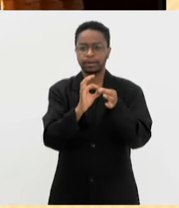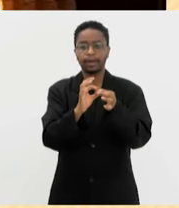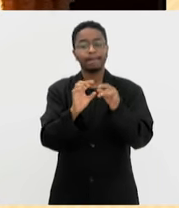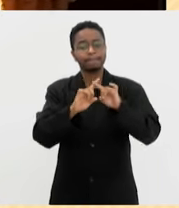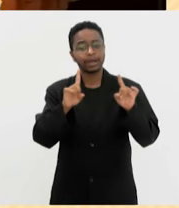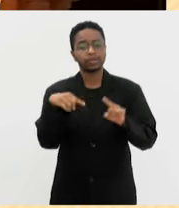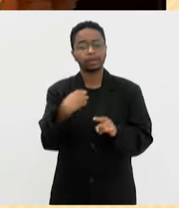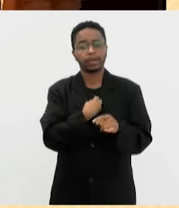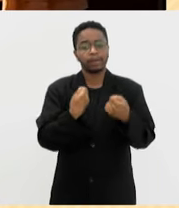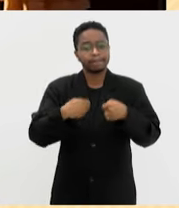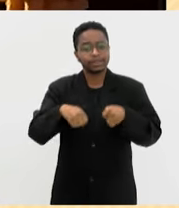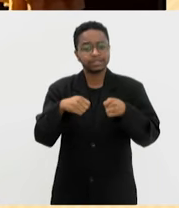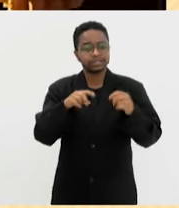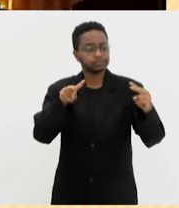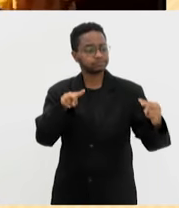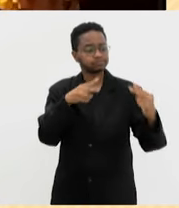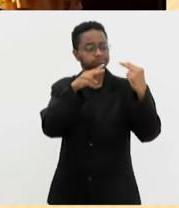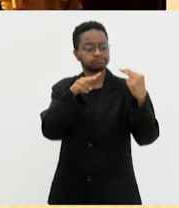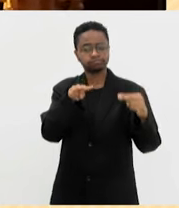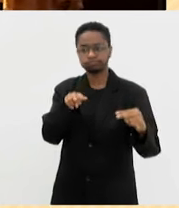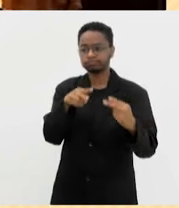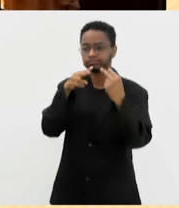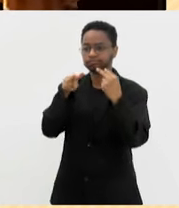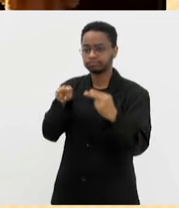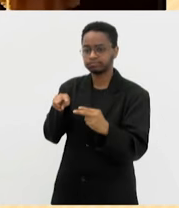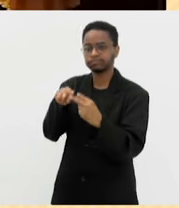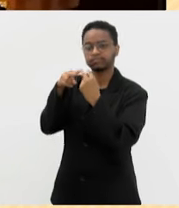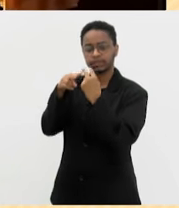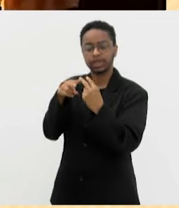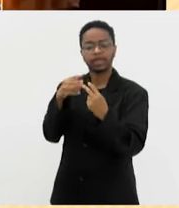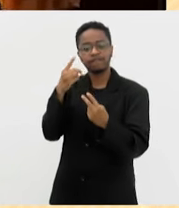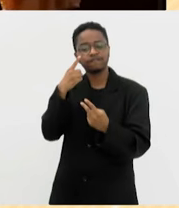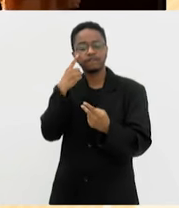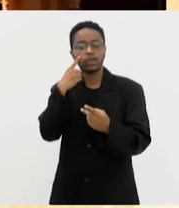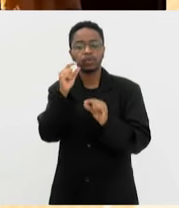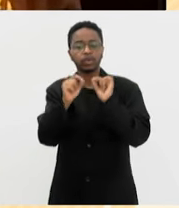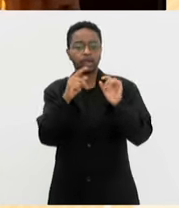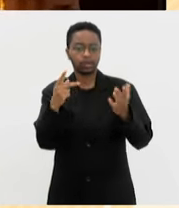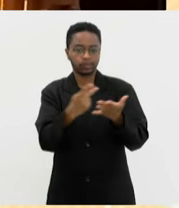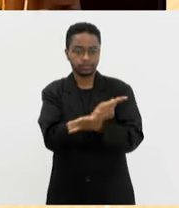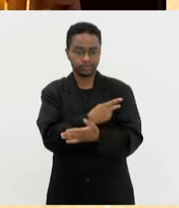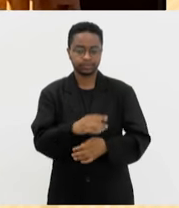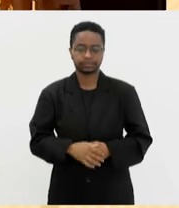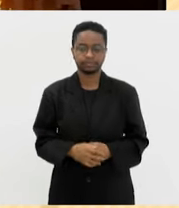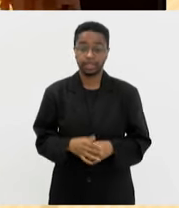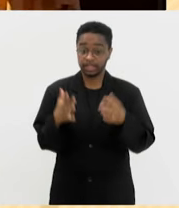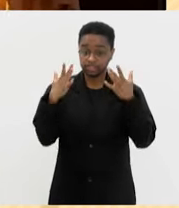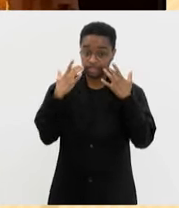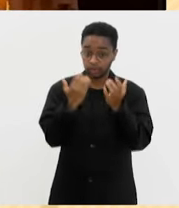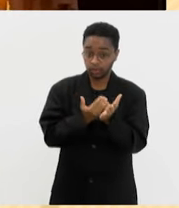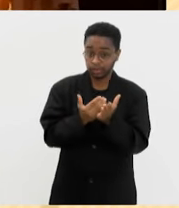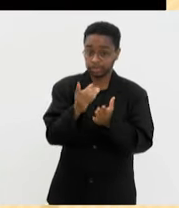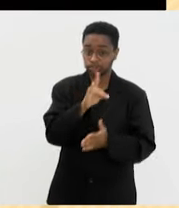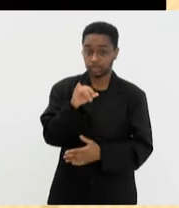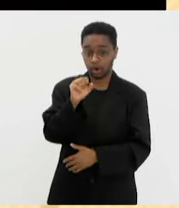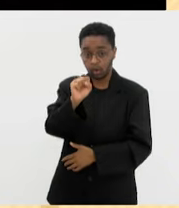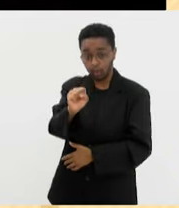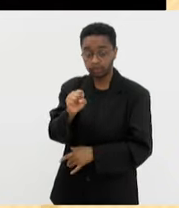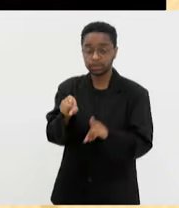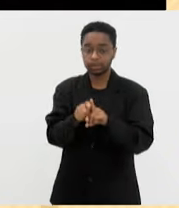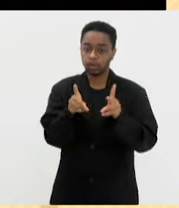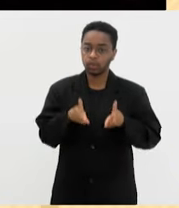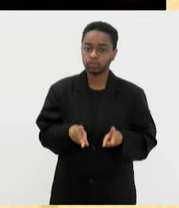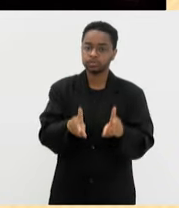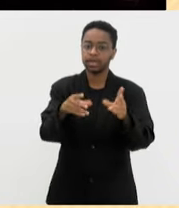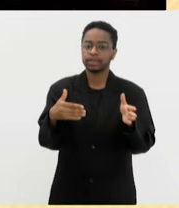se vire uns para os outros e a magia acontece. Mãe Baiana estreia no Dia Internacional da Mulher e fica em